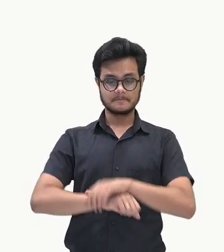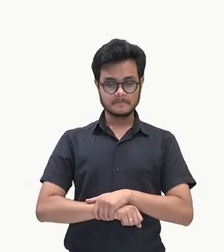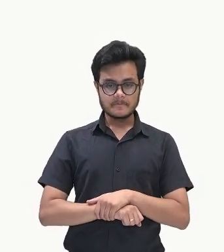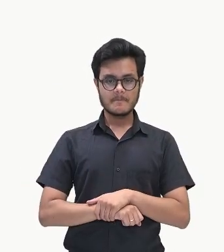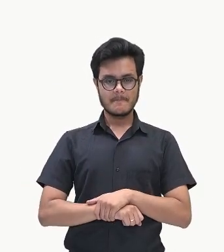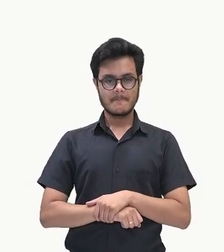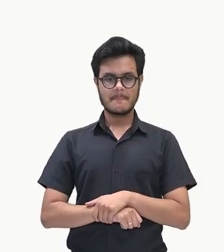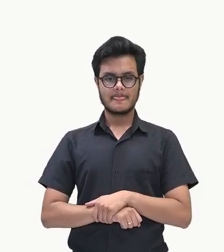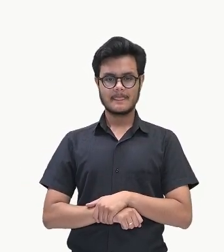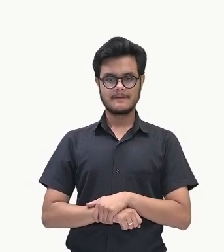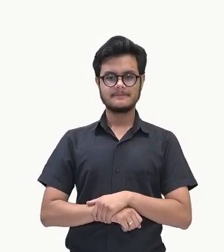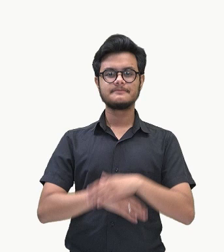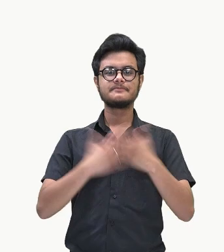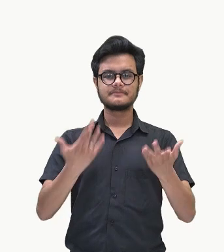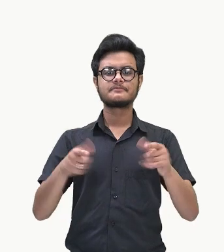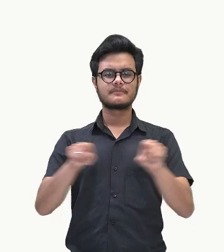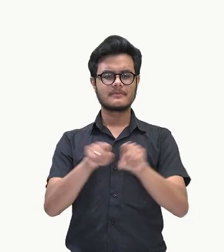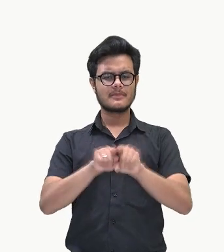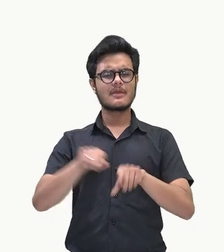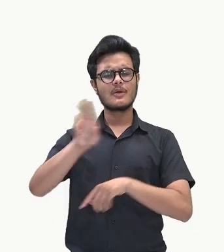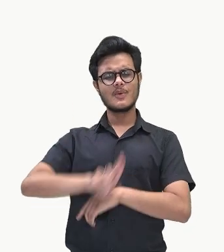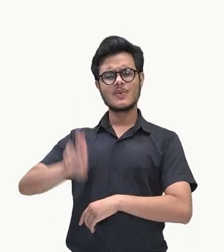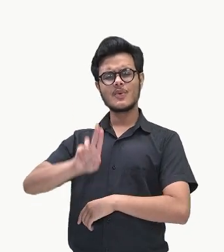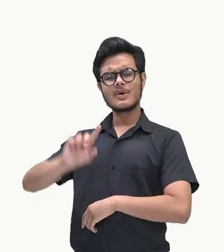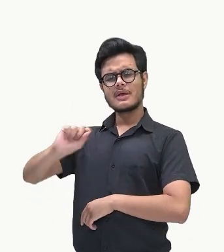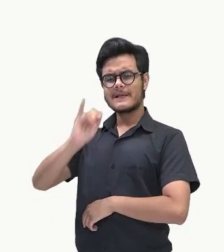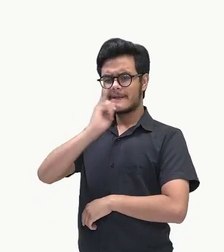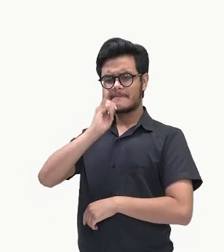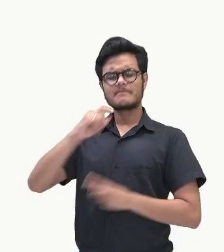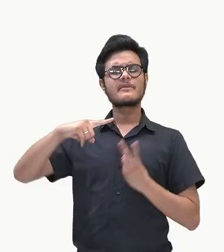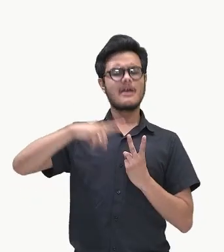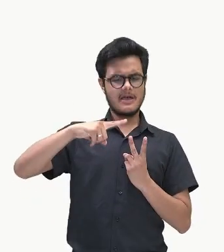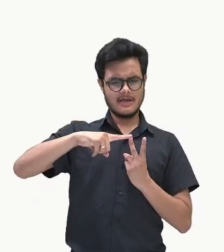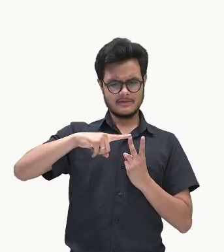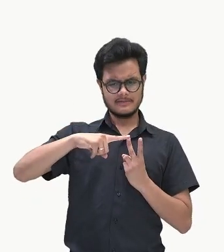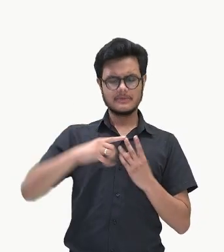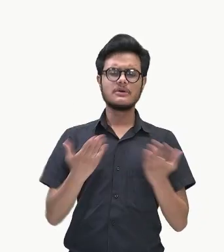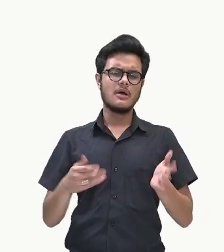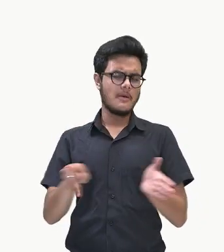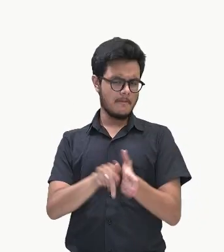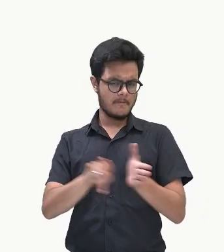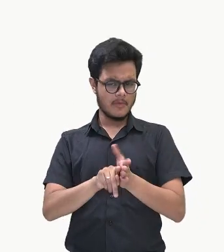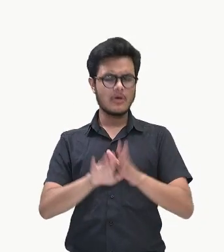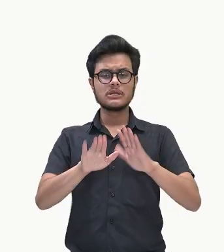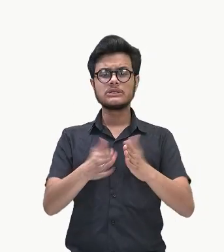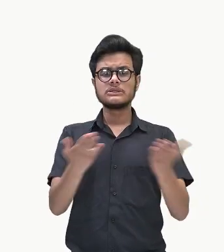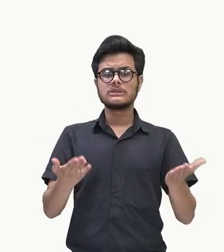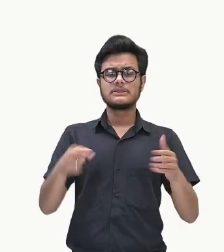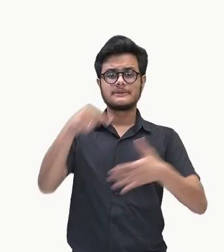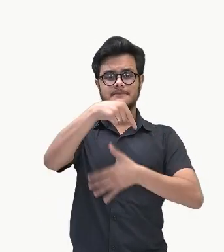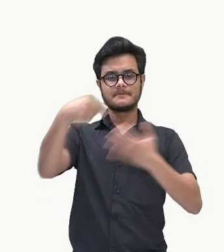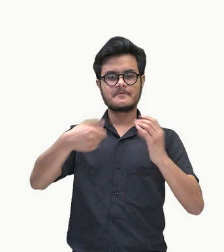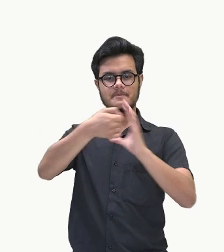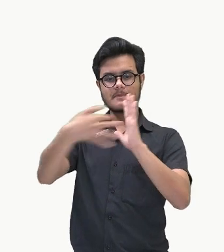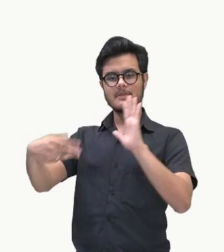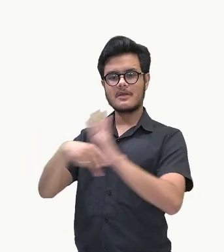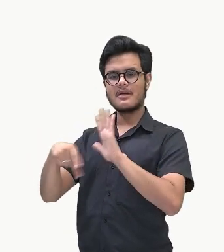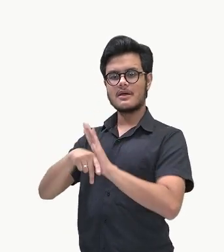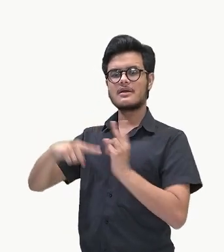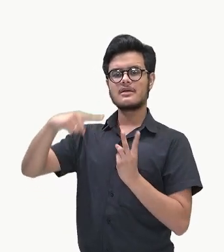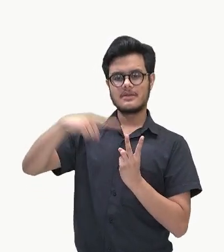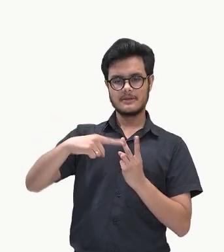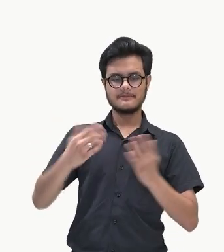Para isso, vamos utilizar o conceito de radiciação e as propriedades da